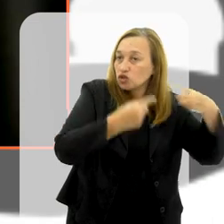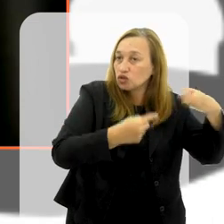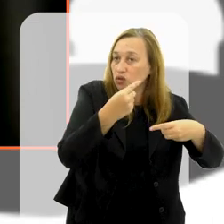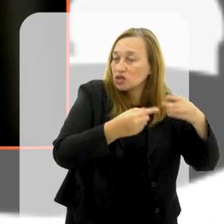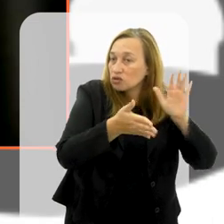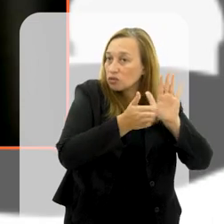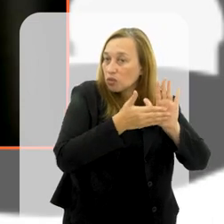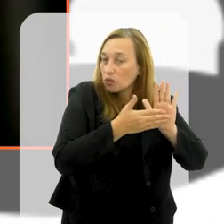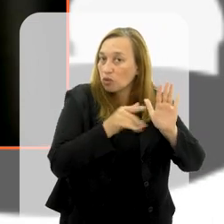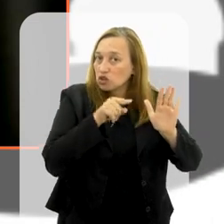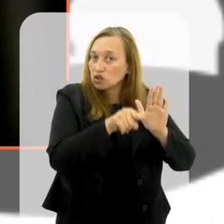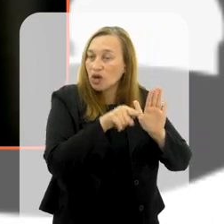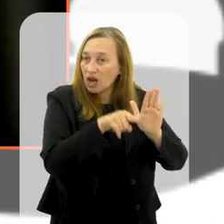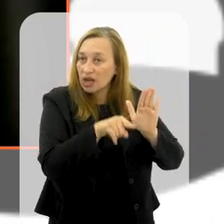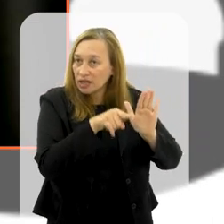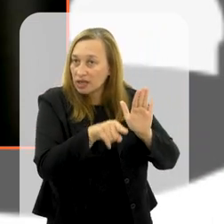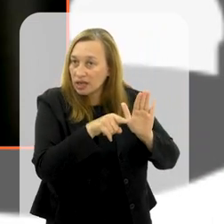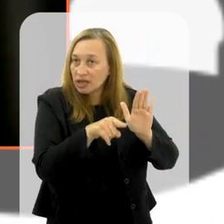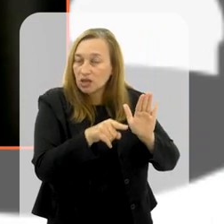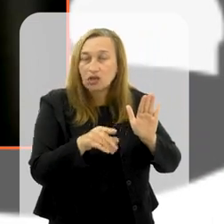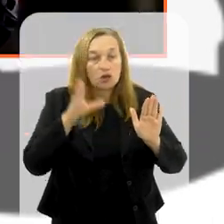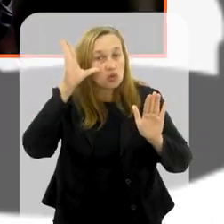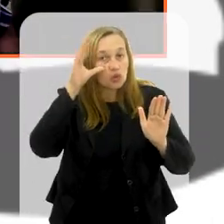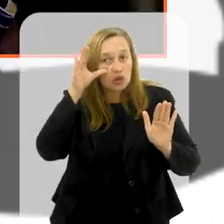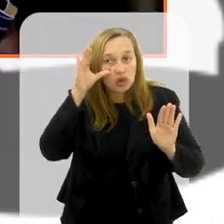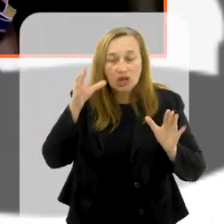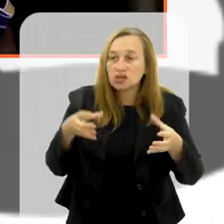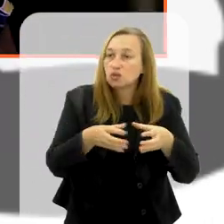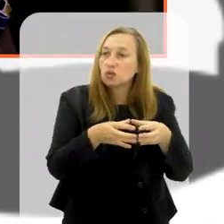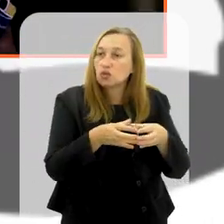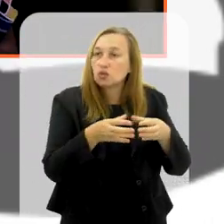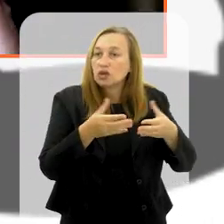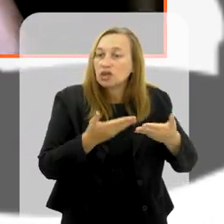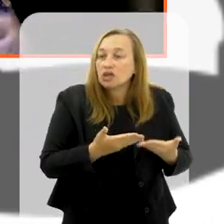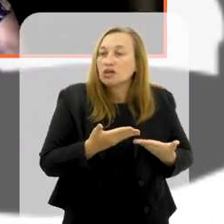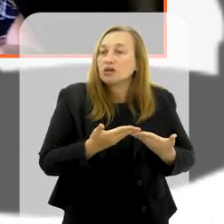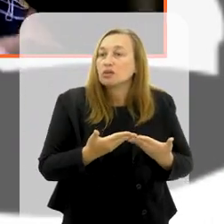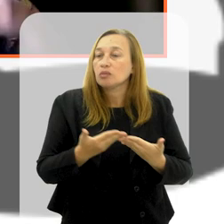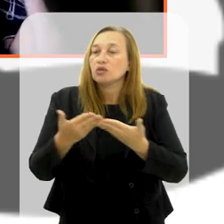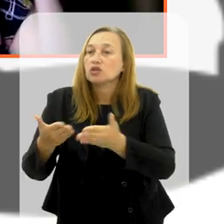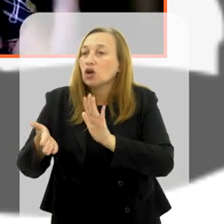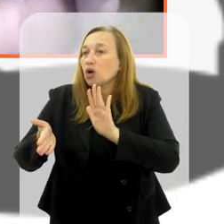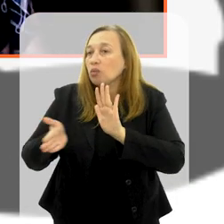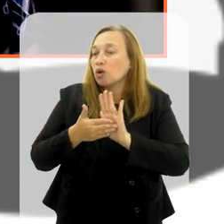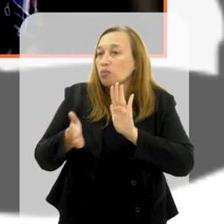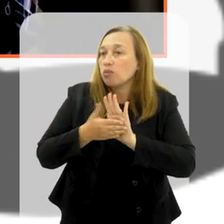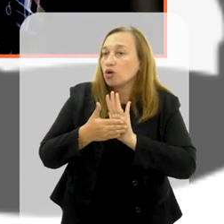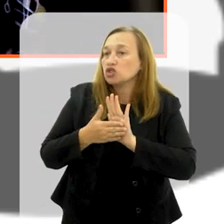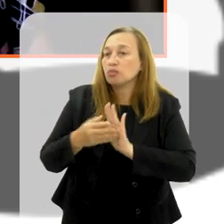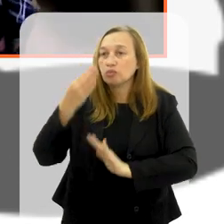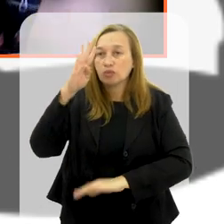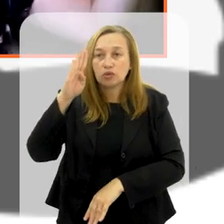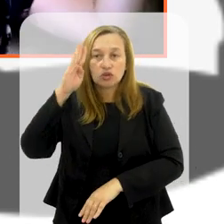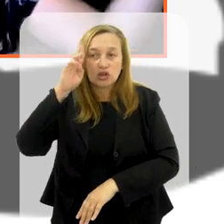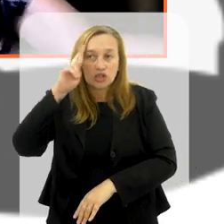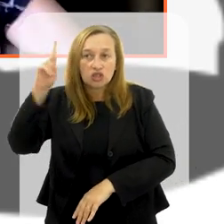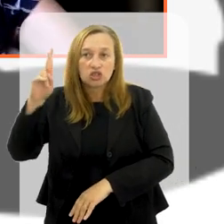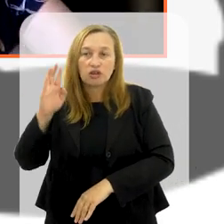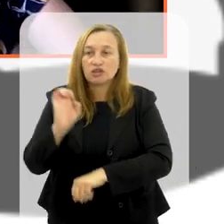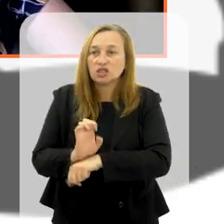setores sociais, daqueles grupos de interesse. Eles vão levar as suas propostas para os chefes de Estado e